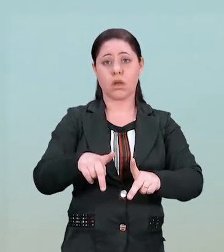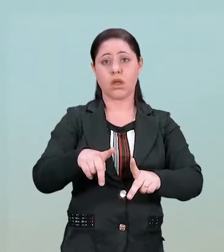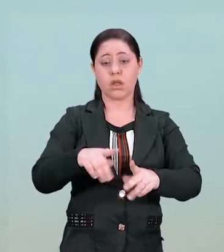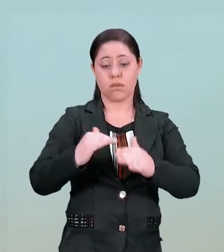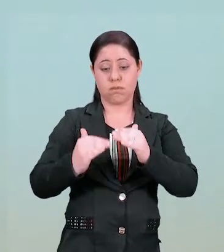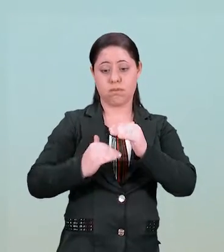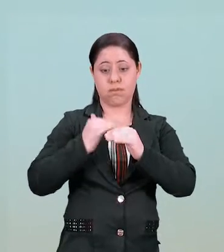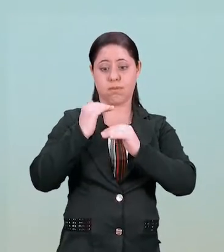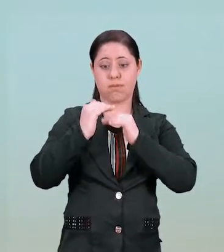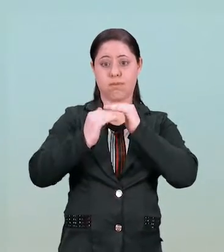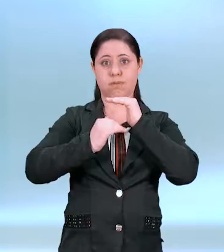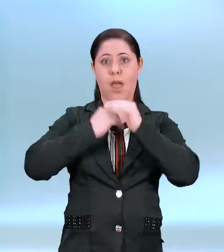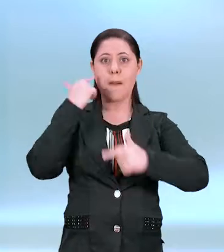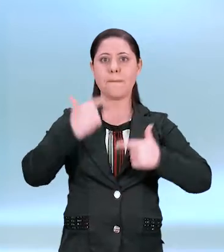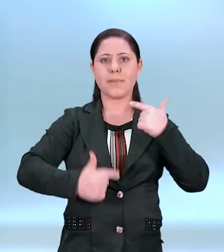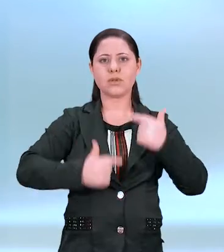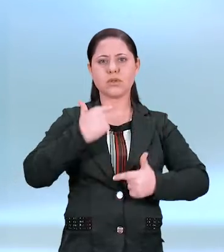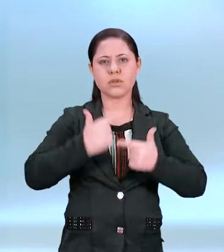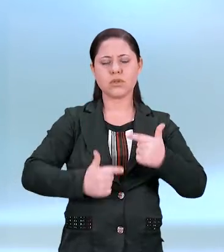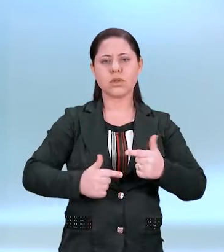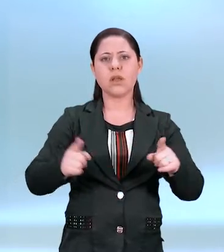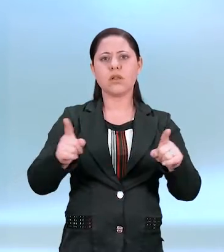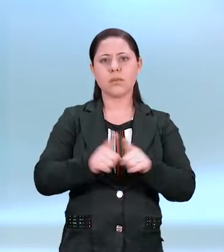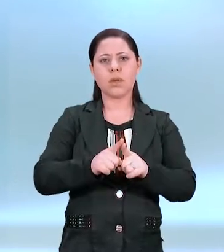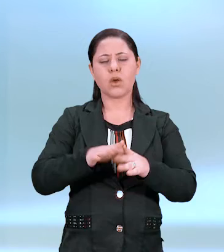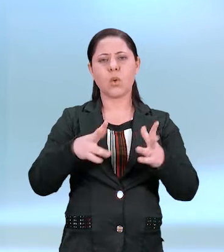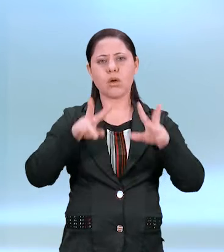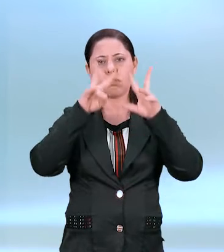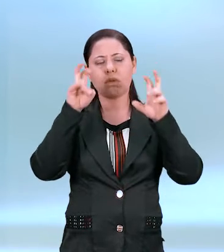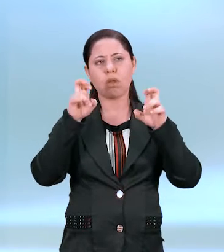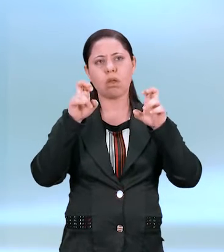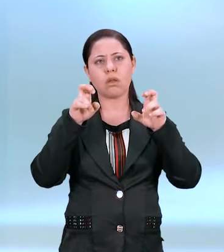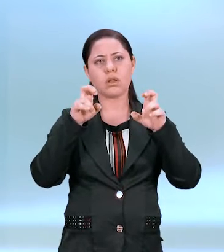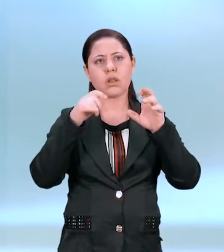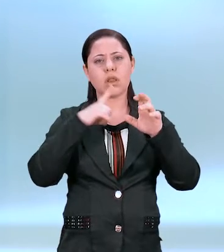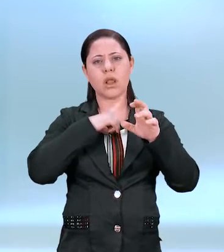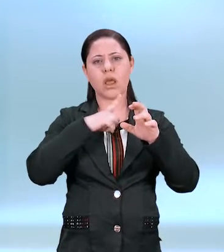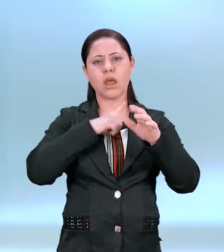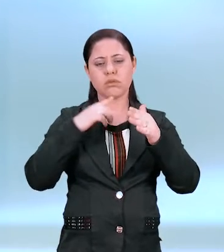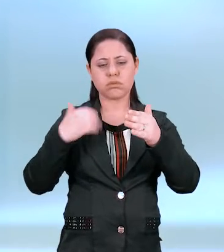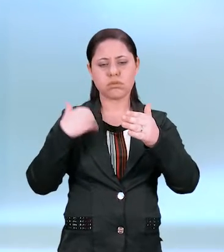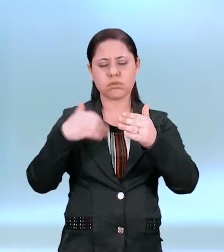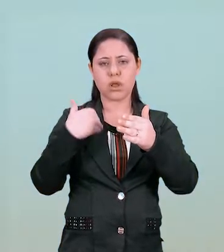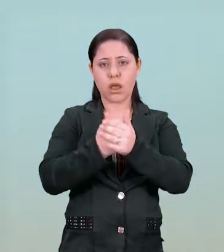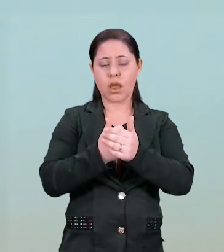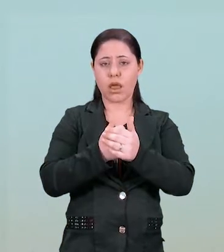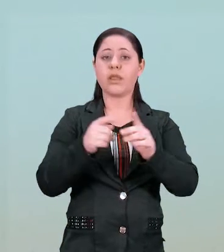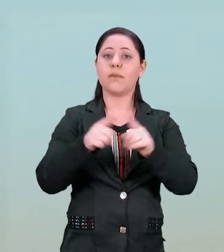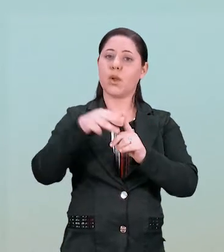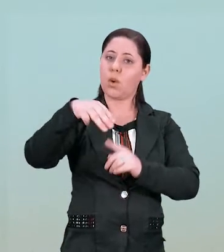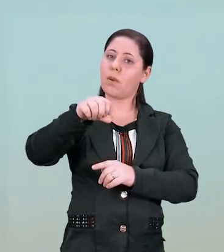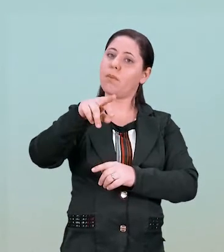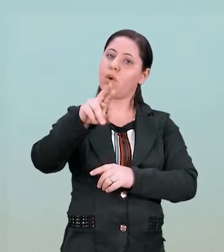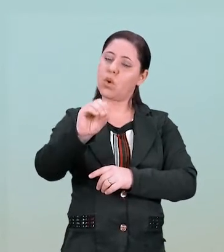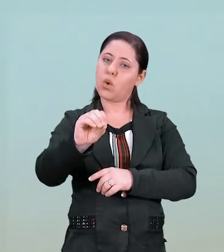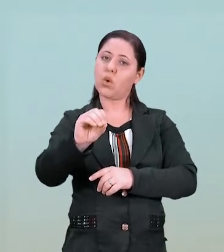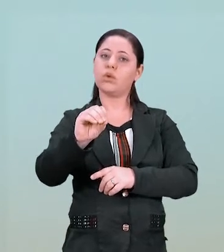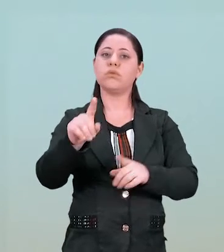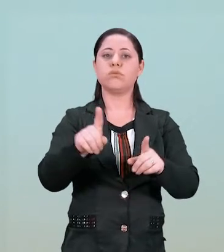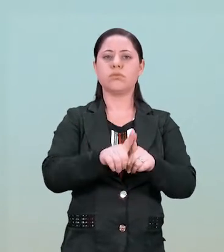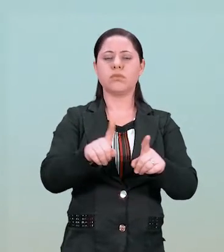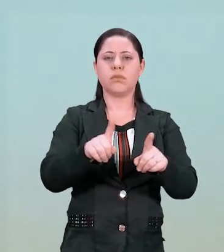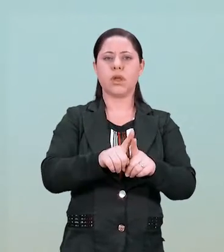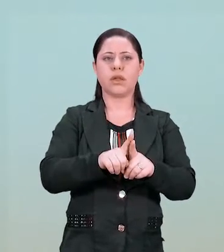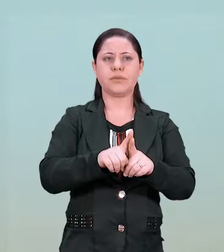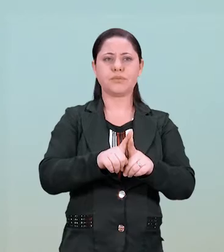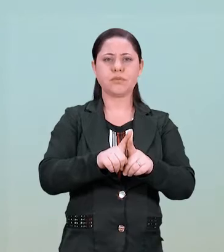muitas políticas, sobretudo, deu continuidade ao ministro Moro, sobretudo na política de alienação de bens